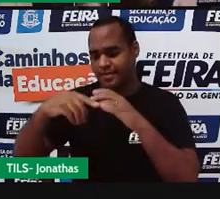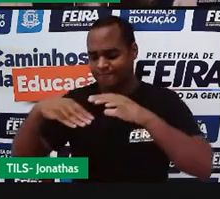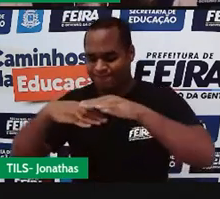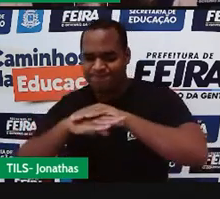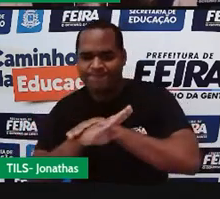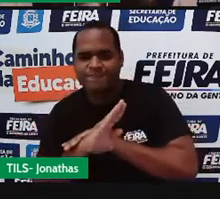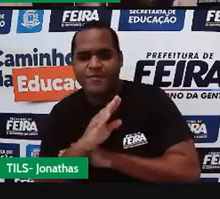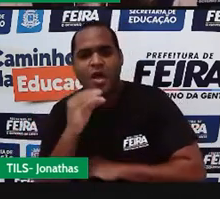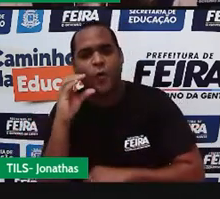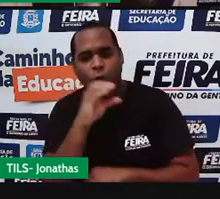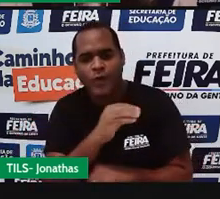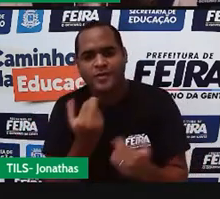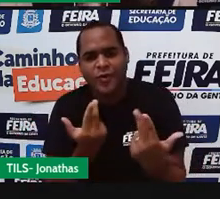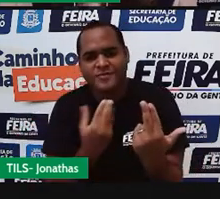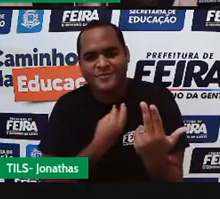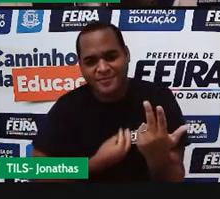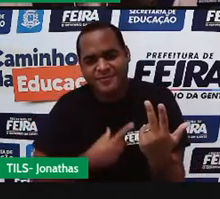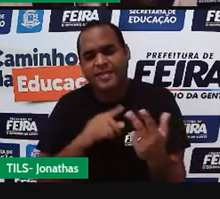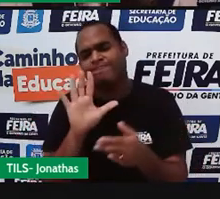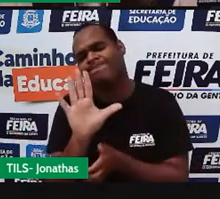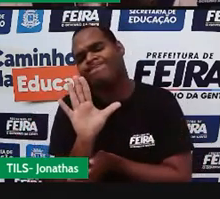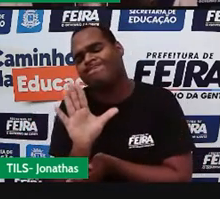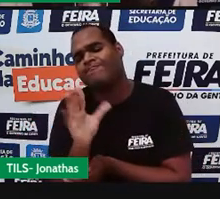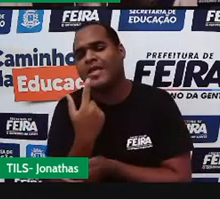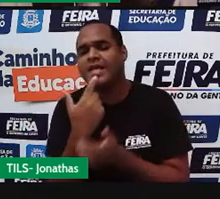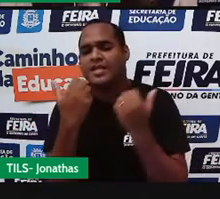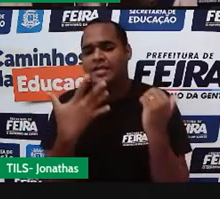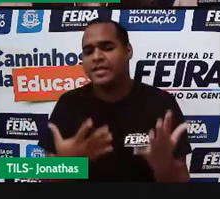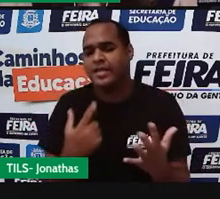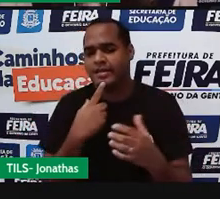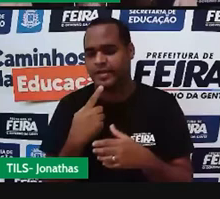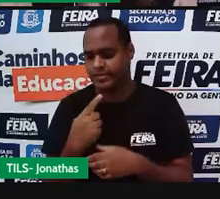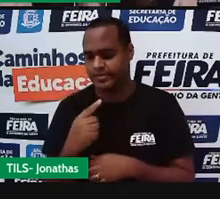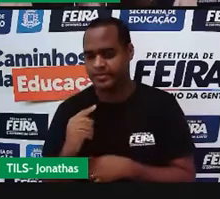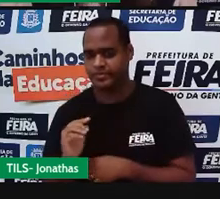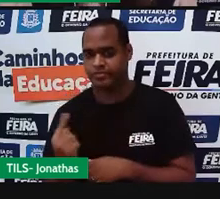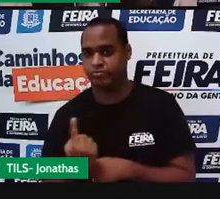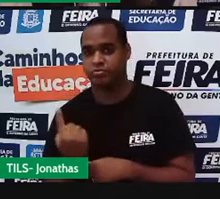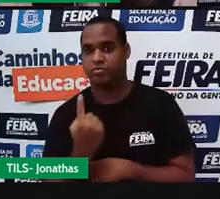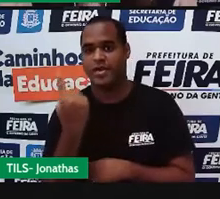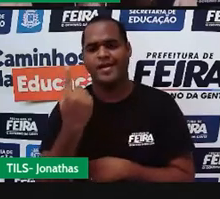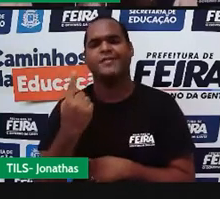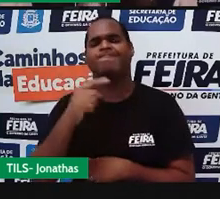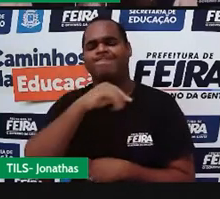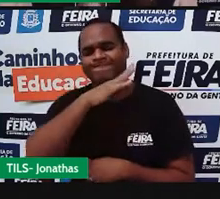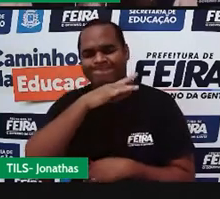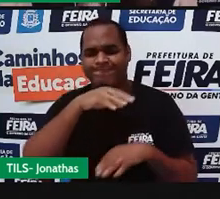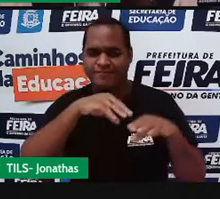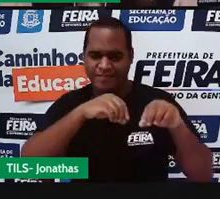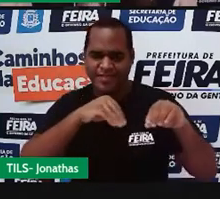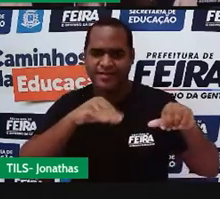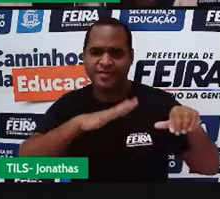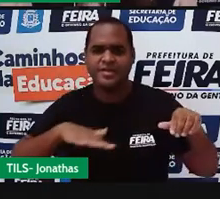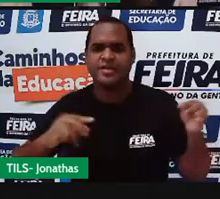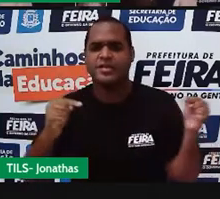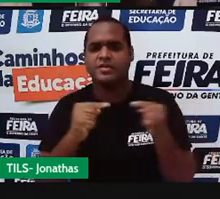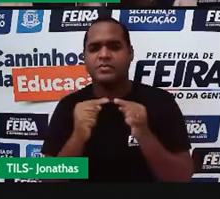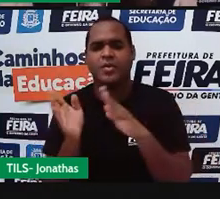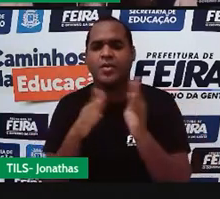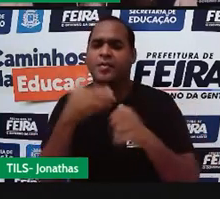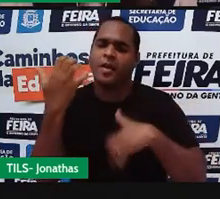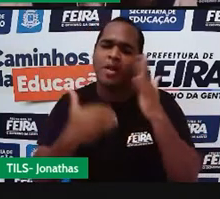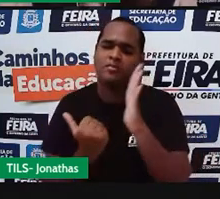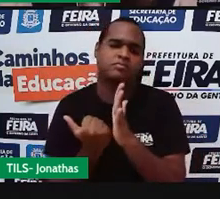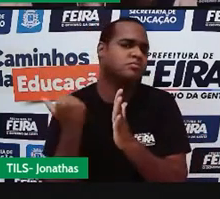lembram É mas o aumento desses gases é muito ruim para Terra porque sua presença na atmosfera